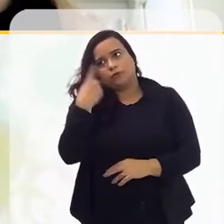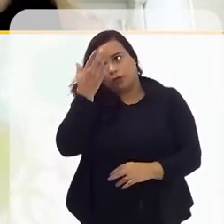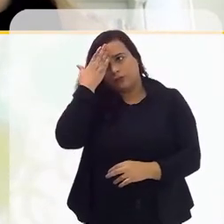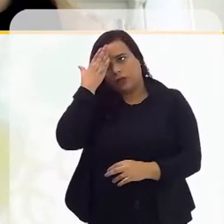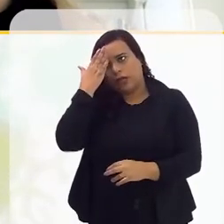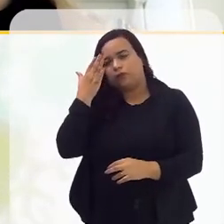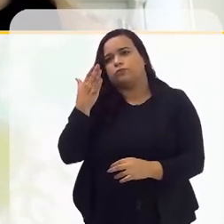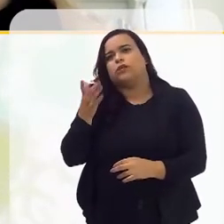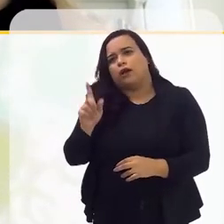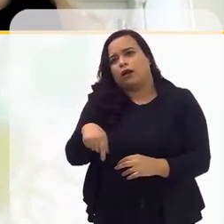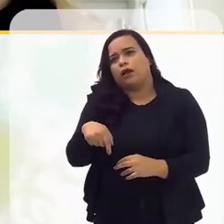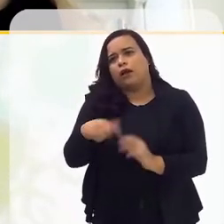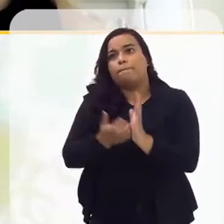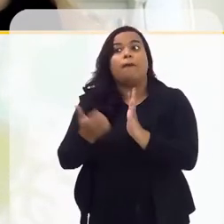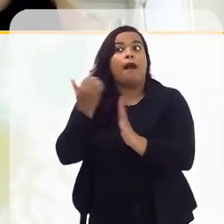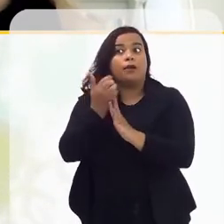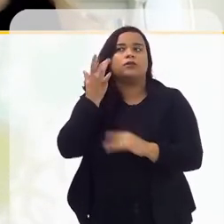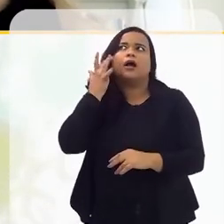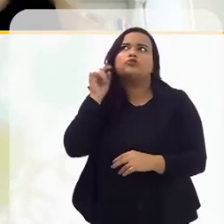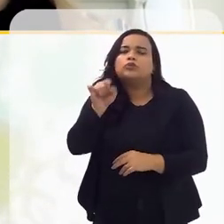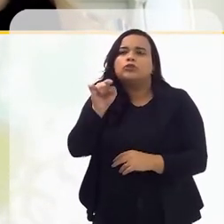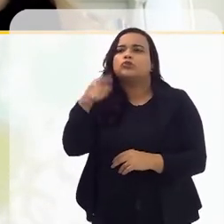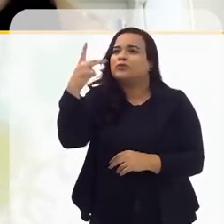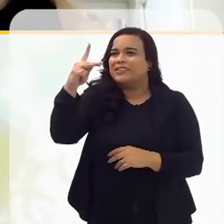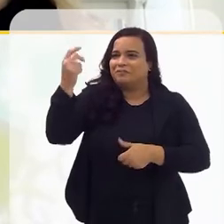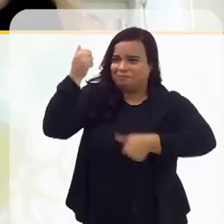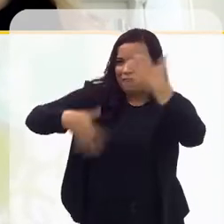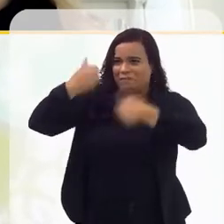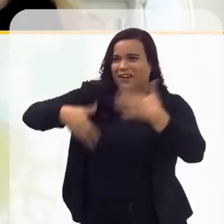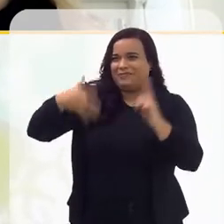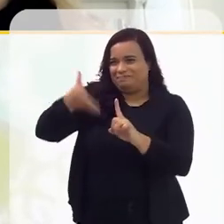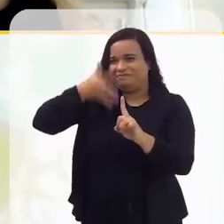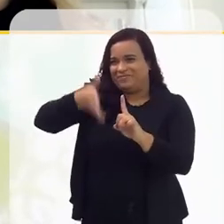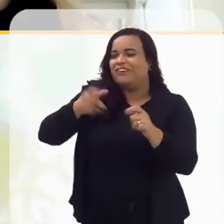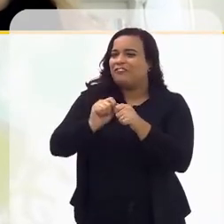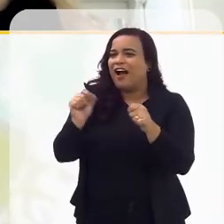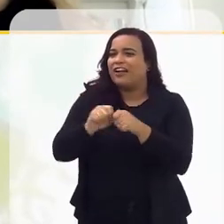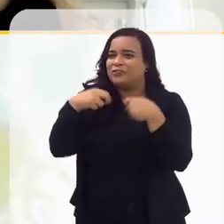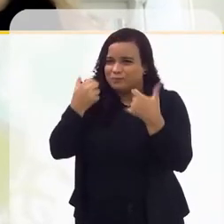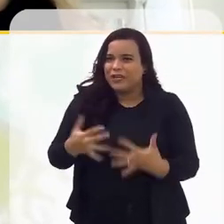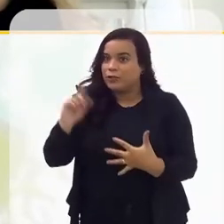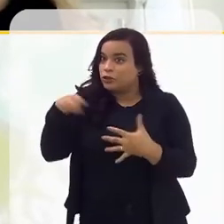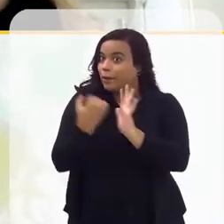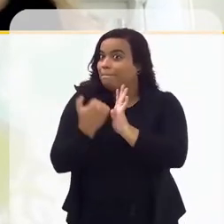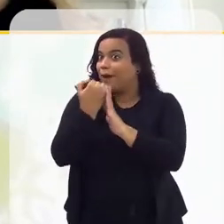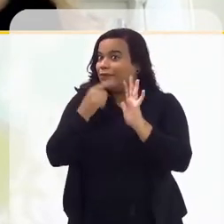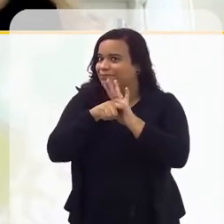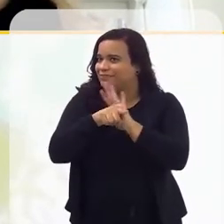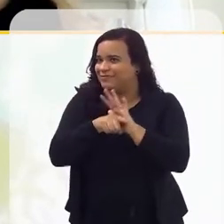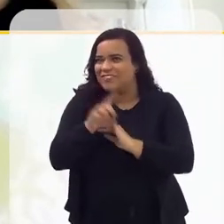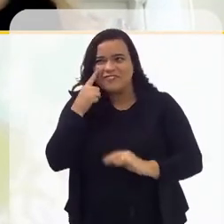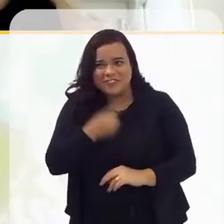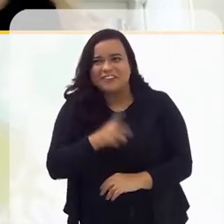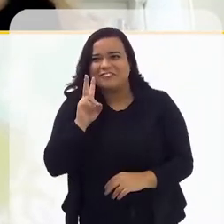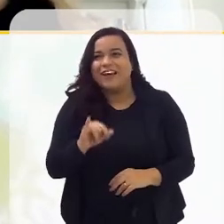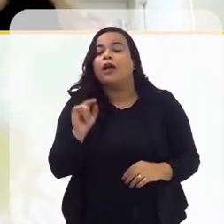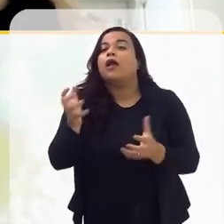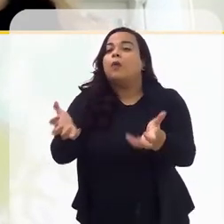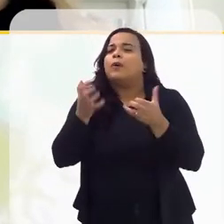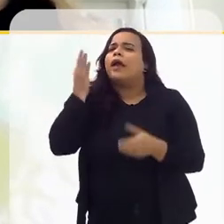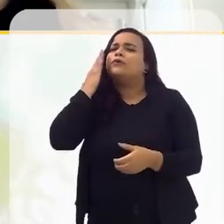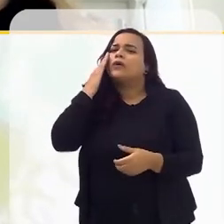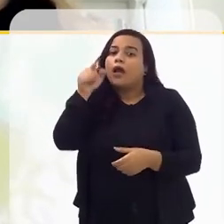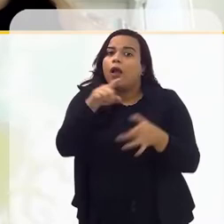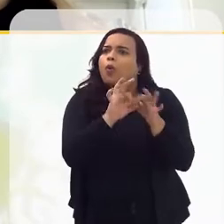Do que pressiona. Eu acho que é isso que o teu documentário fala, e a gente vai entrar, mergulhar nele mais daqui a pouco, mas eu estou tentando